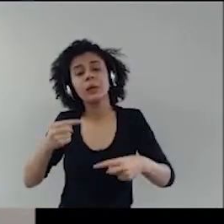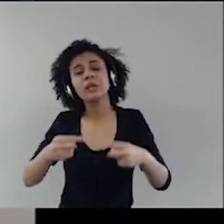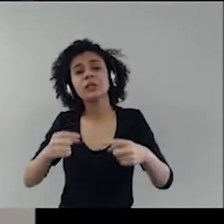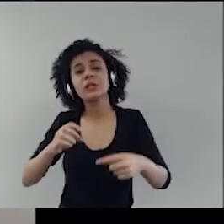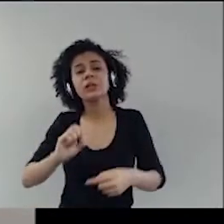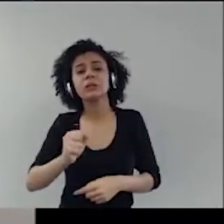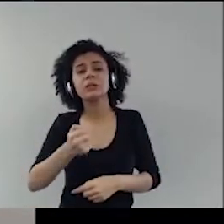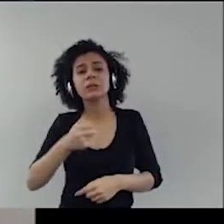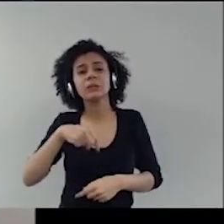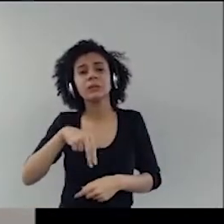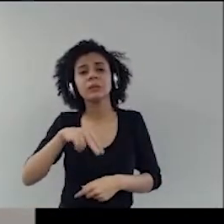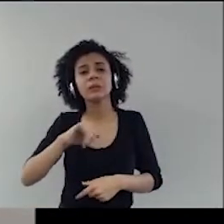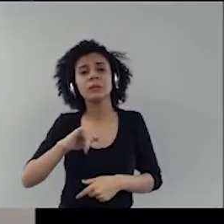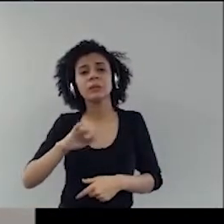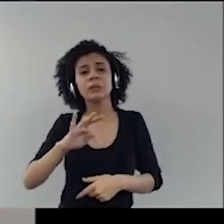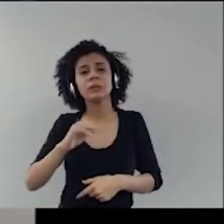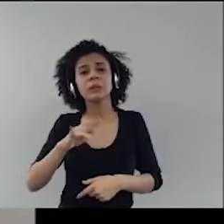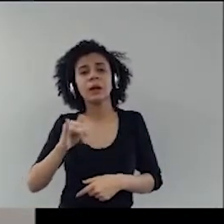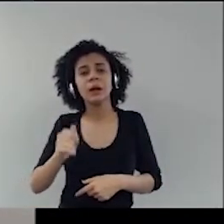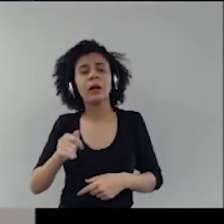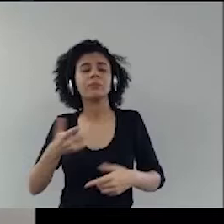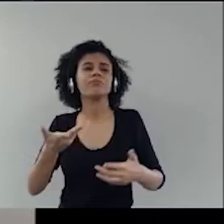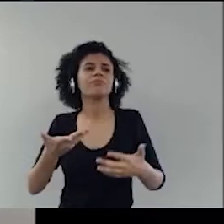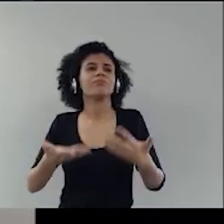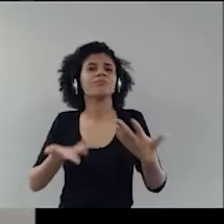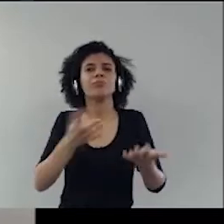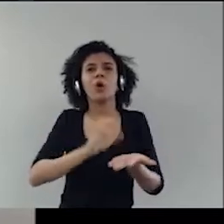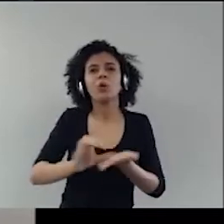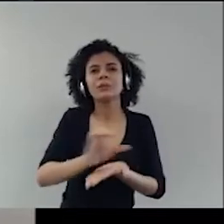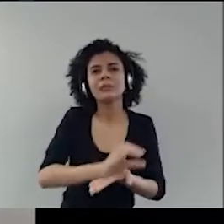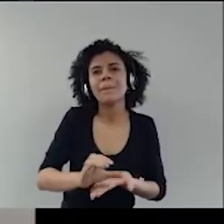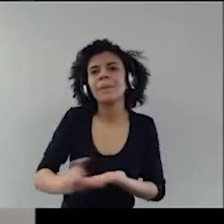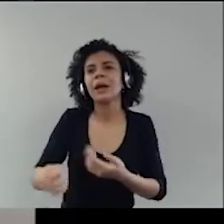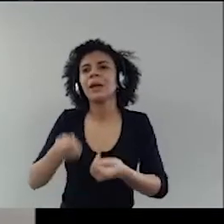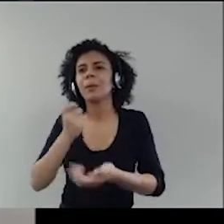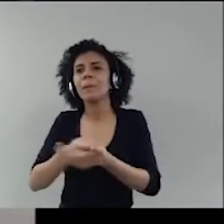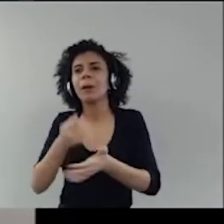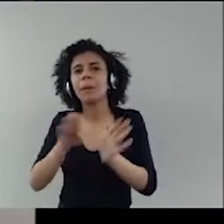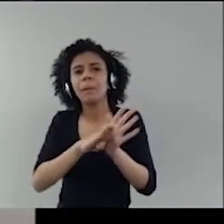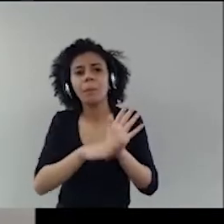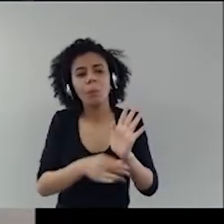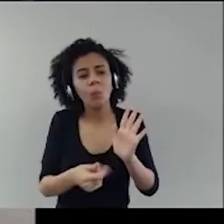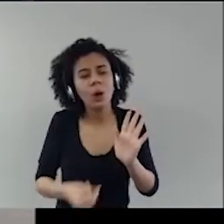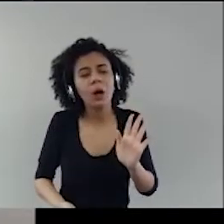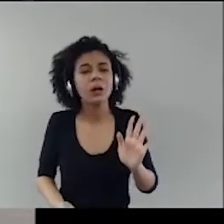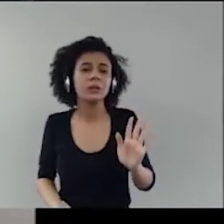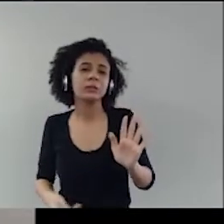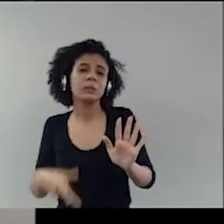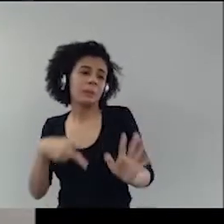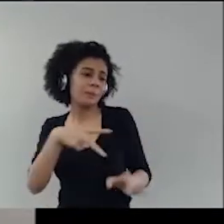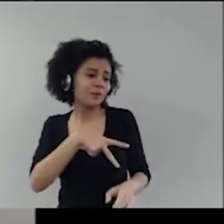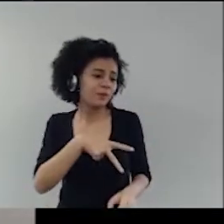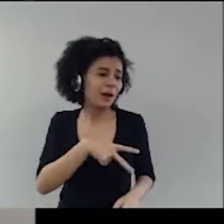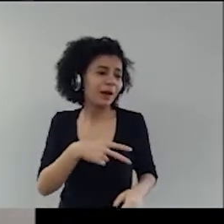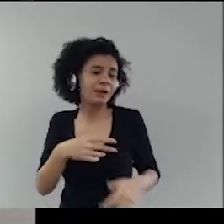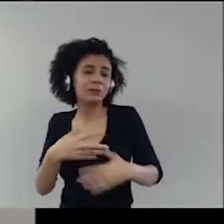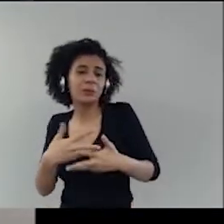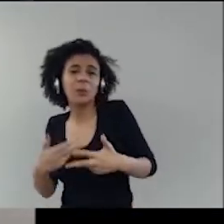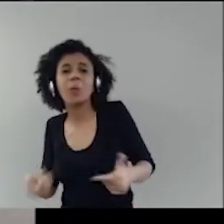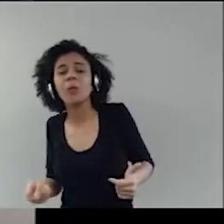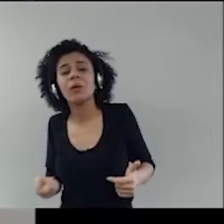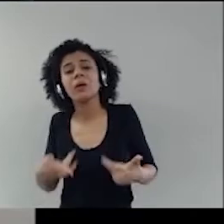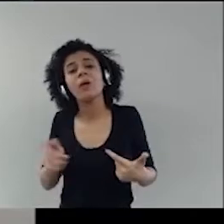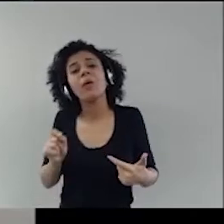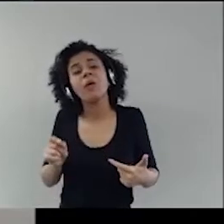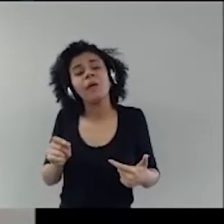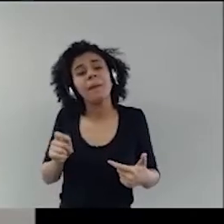né? Relativização de orçamento, relativização de contratos de saúde privada, numa situação que é